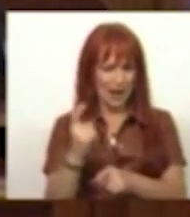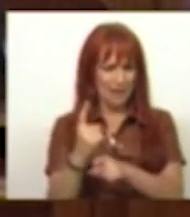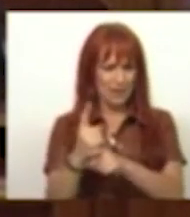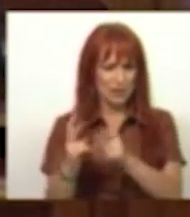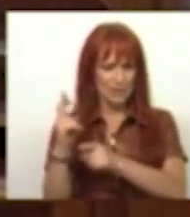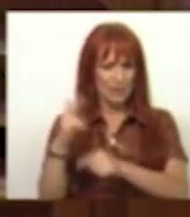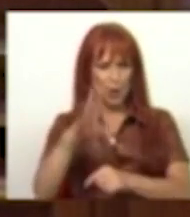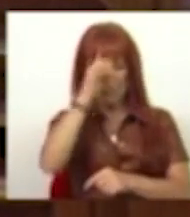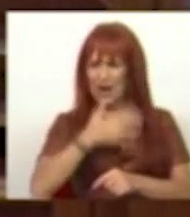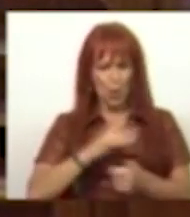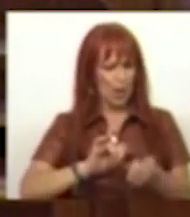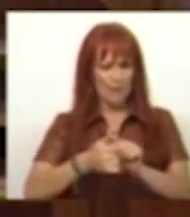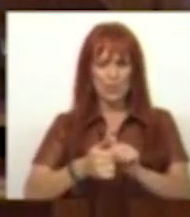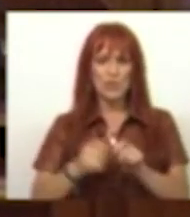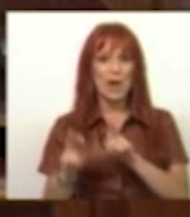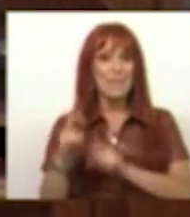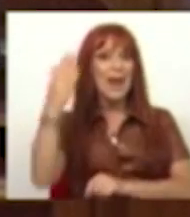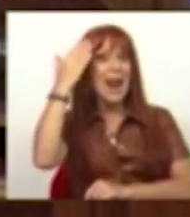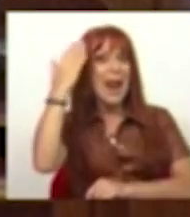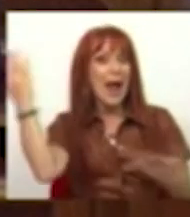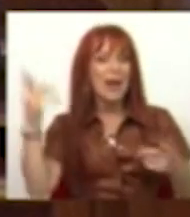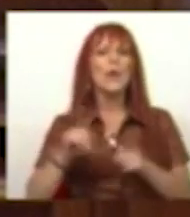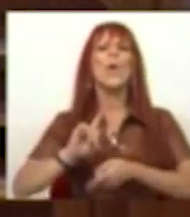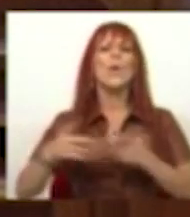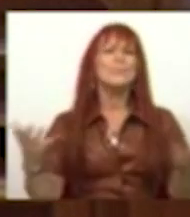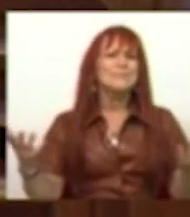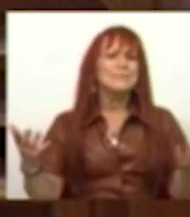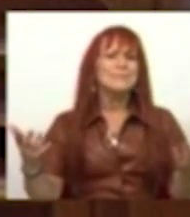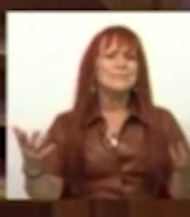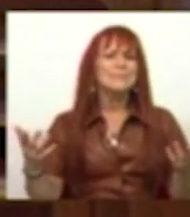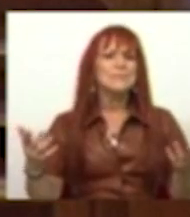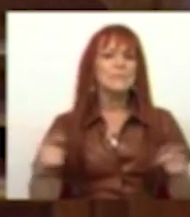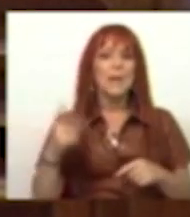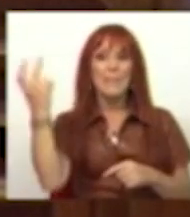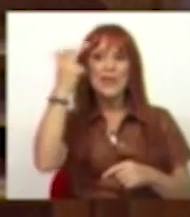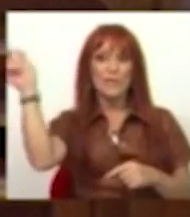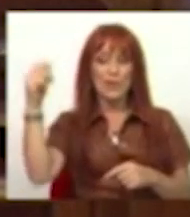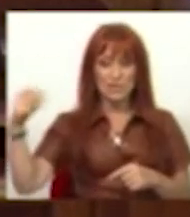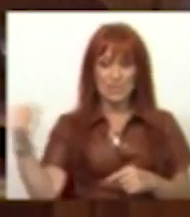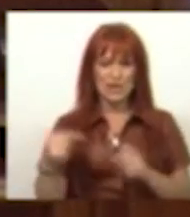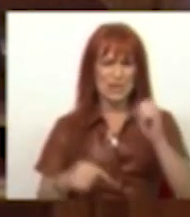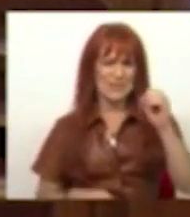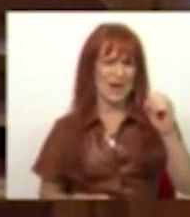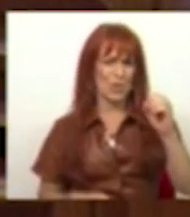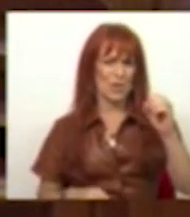o Governo não quer alterar, o aumento previsível será para as reformas mínimas de